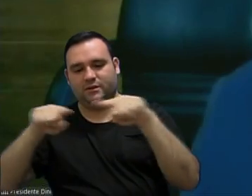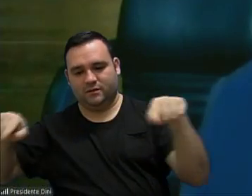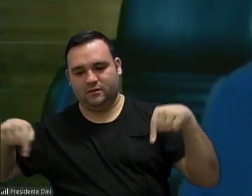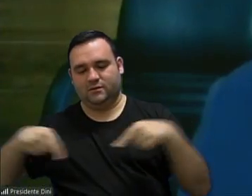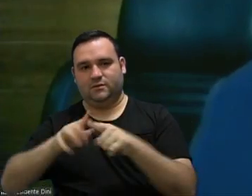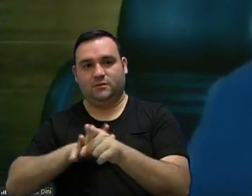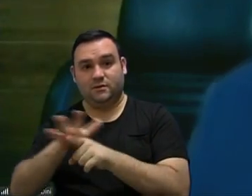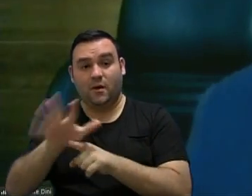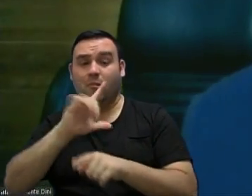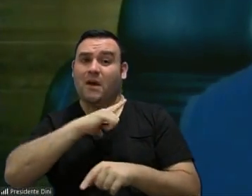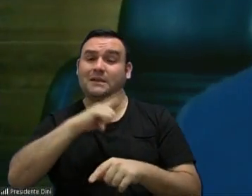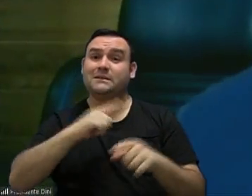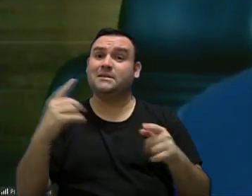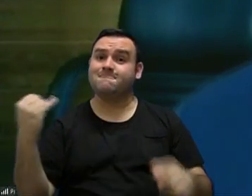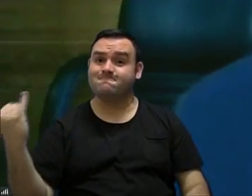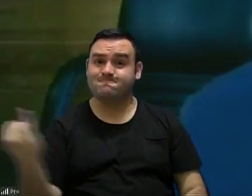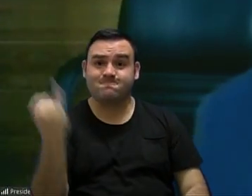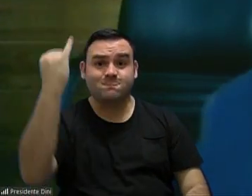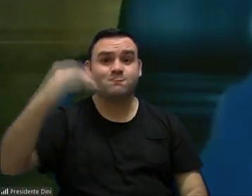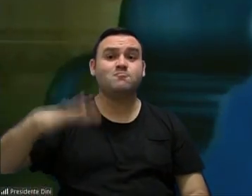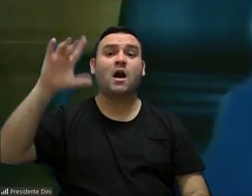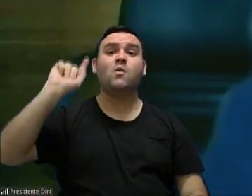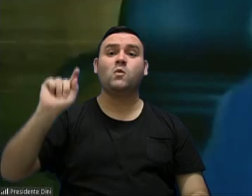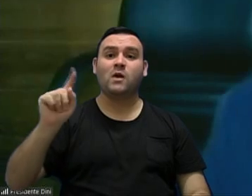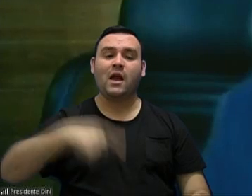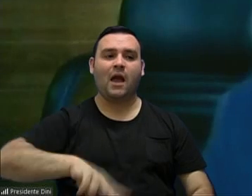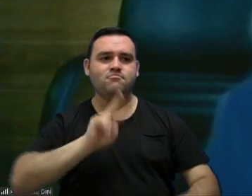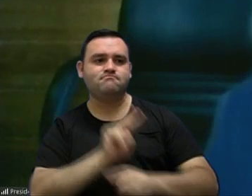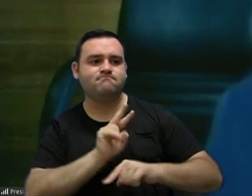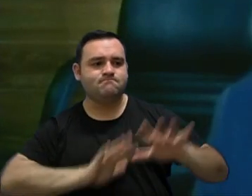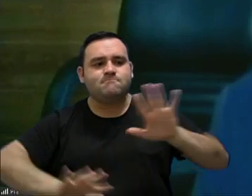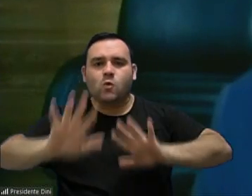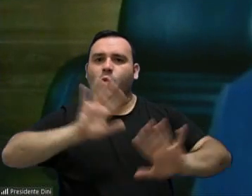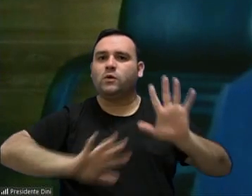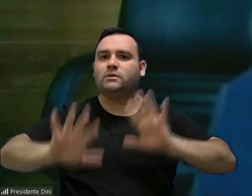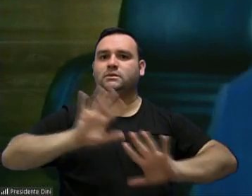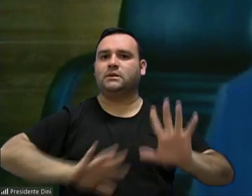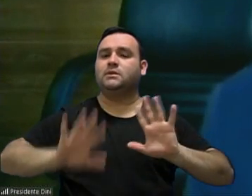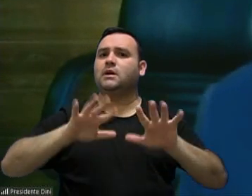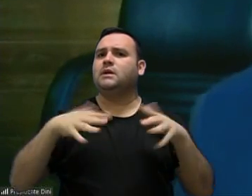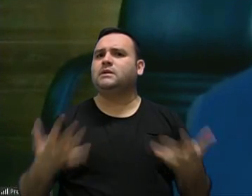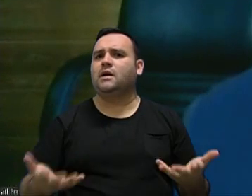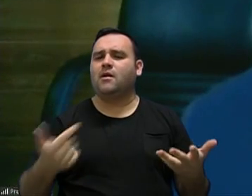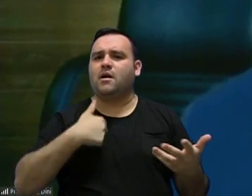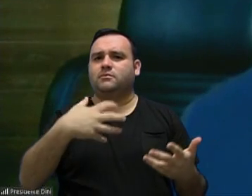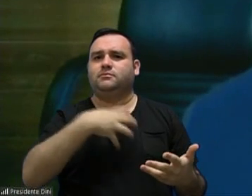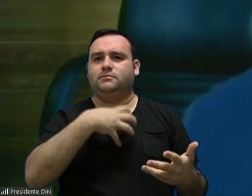mas existe algo mais relevante que é nos protegermos, vereador. Então,